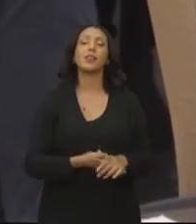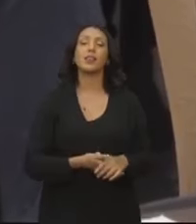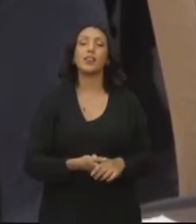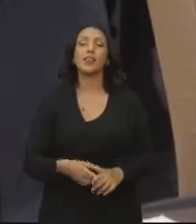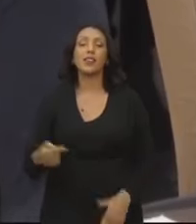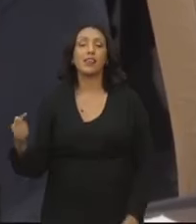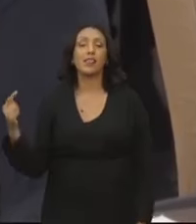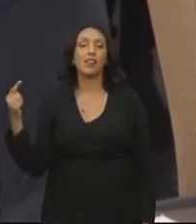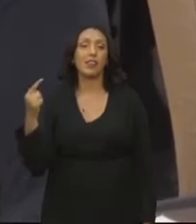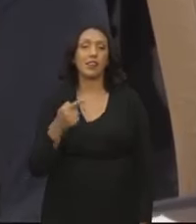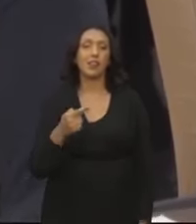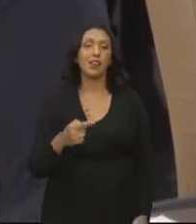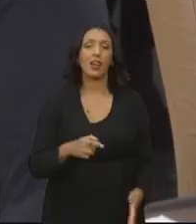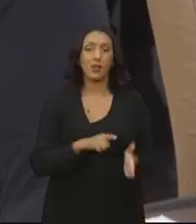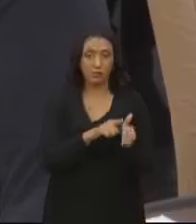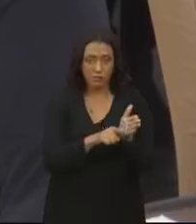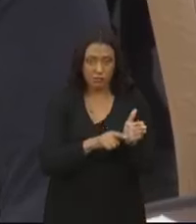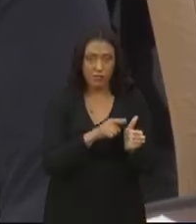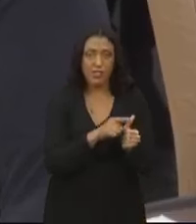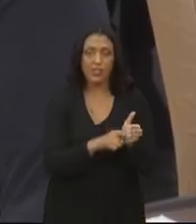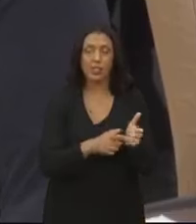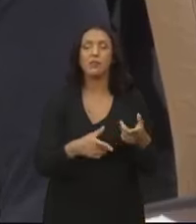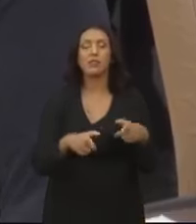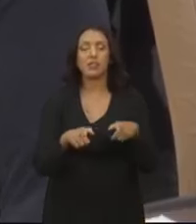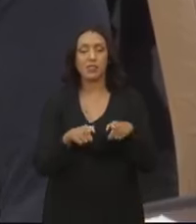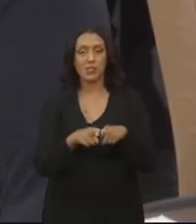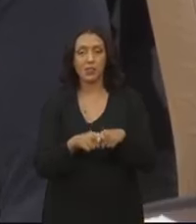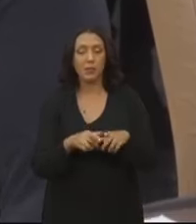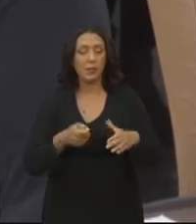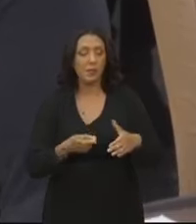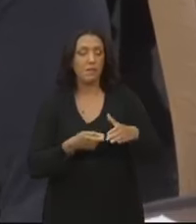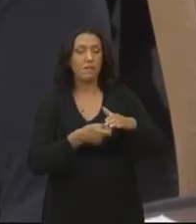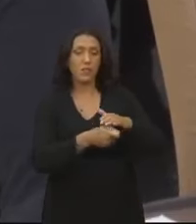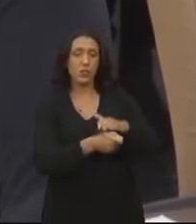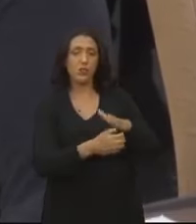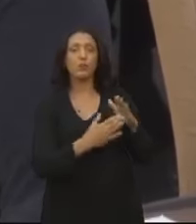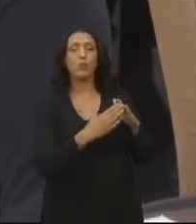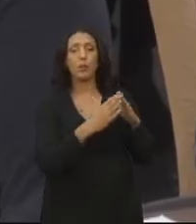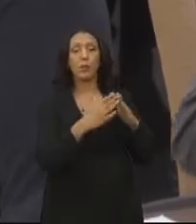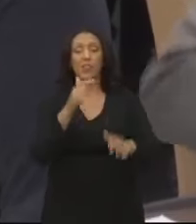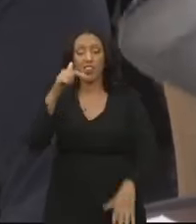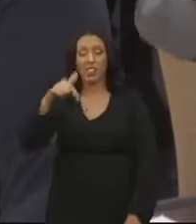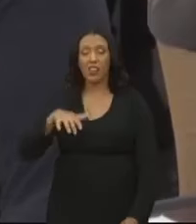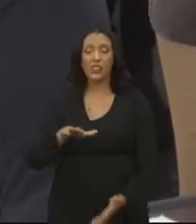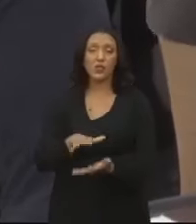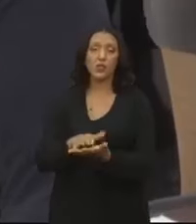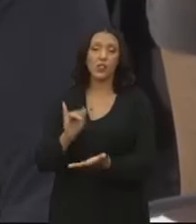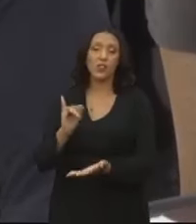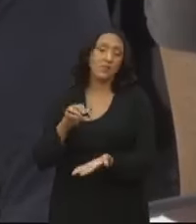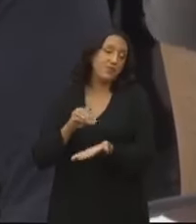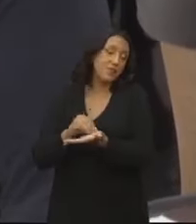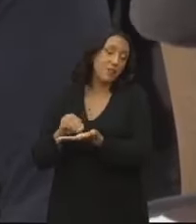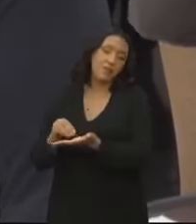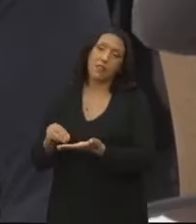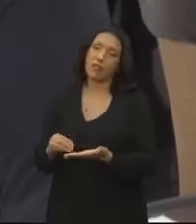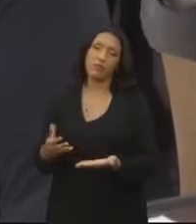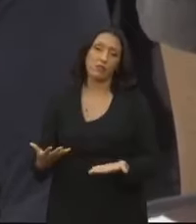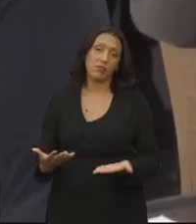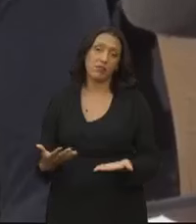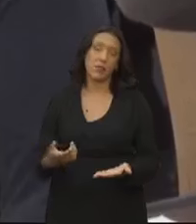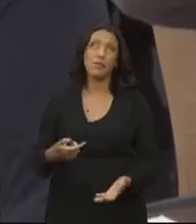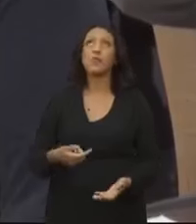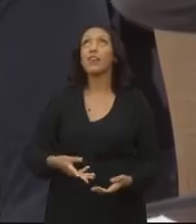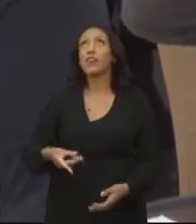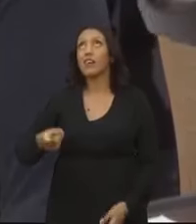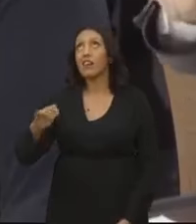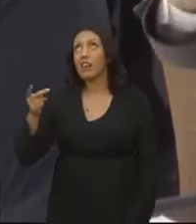por que Jacareí está nessa situação? Por má gestão, por falta de competência e por falta de compromisso de quem ontem estava atacando pedra,